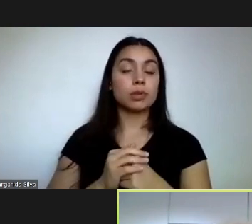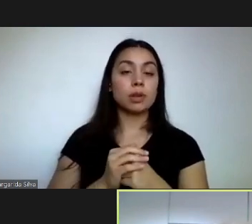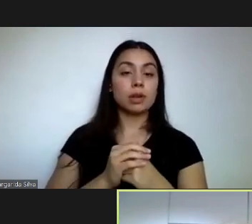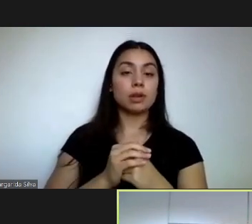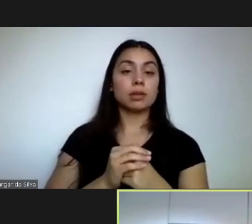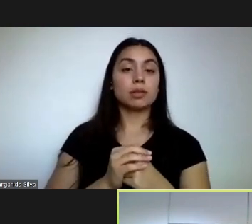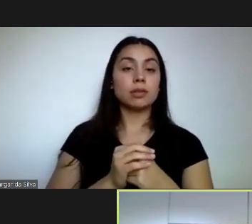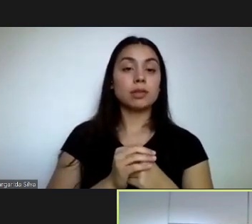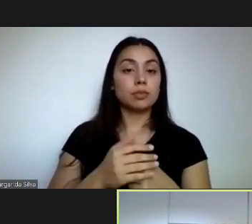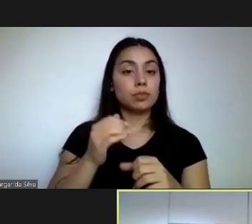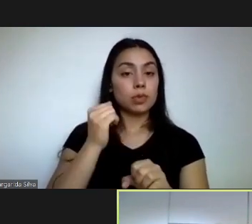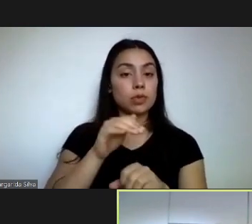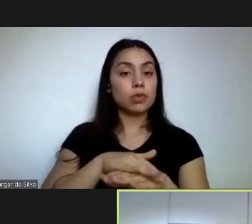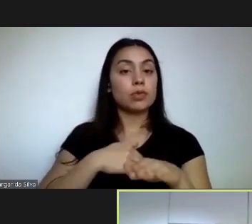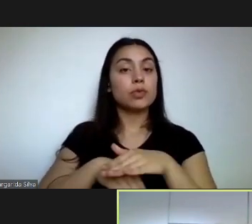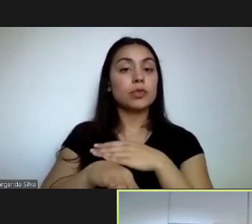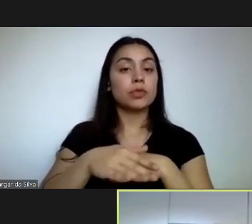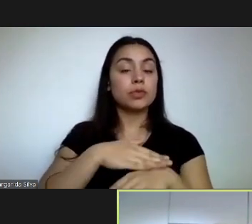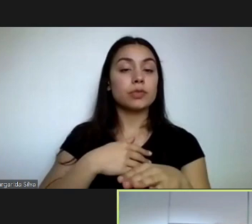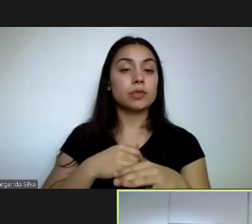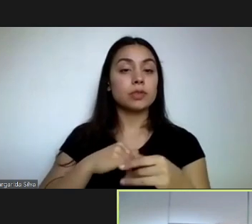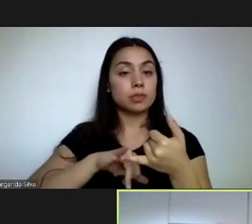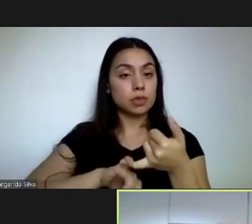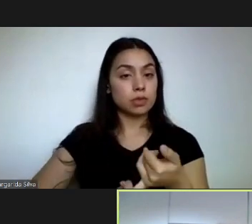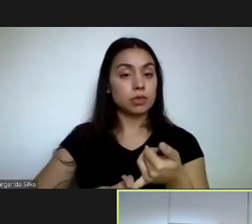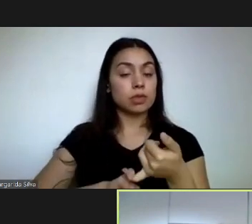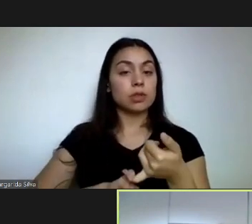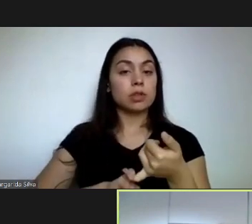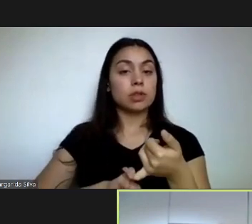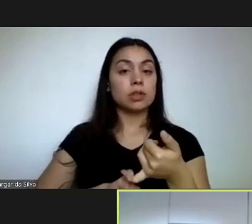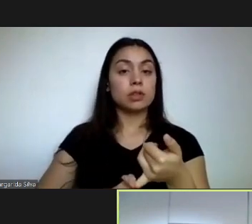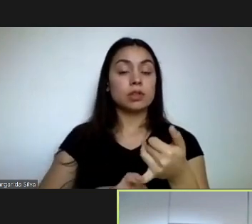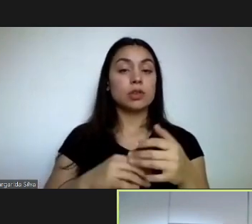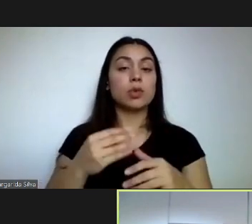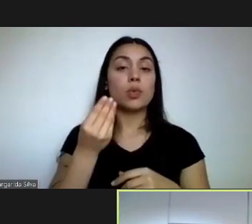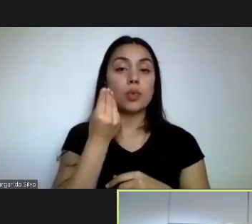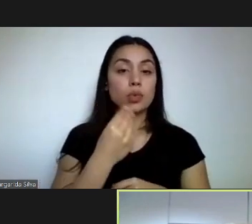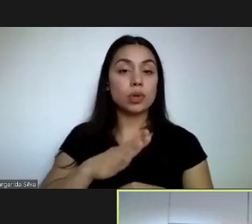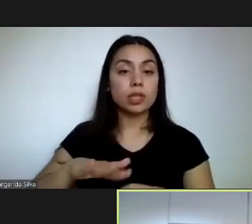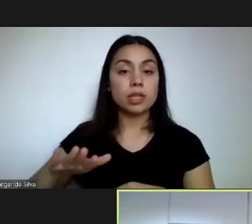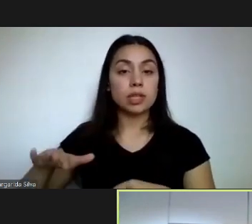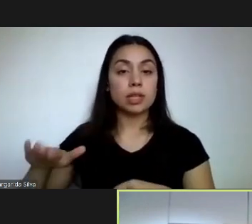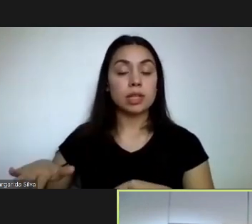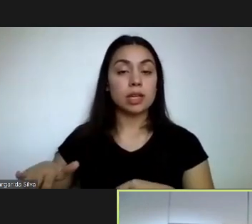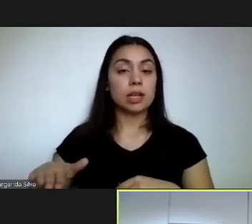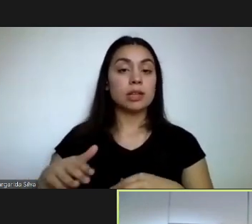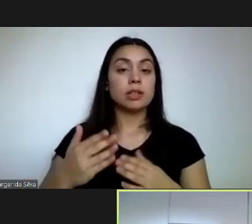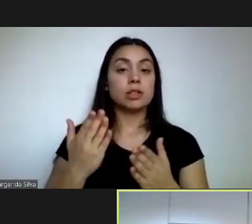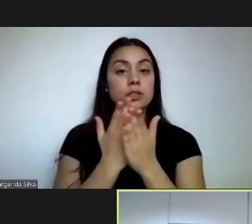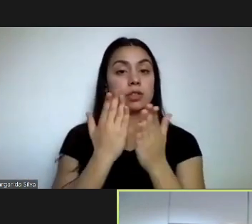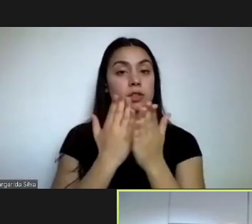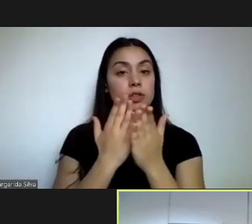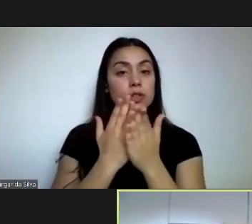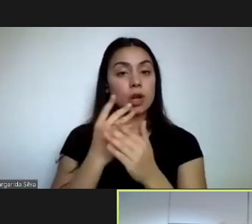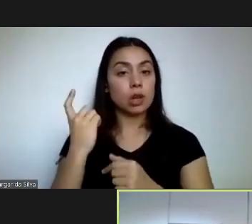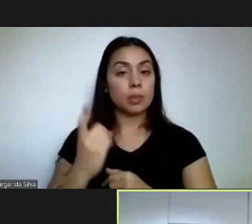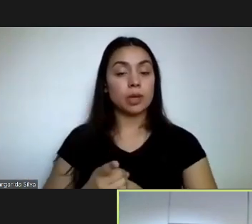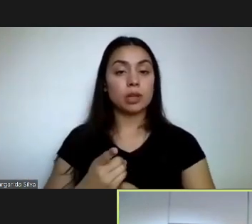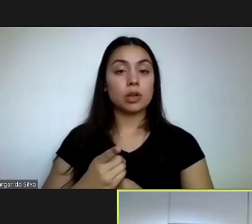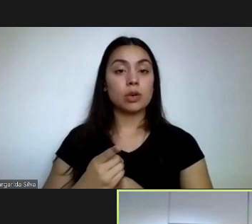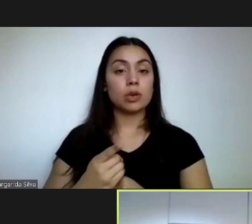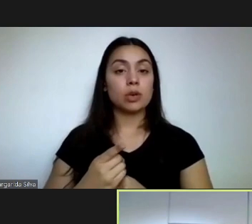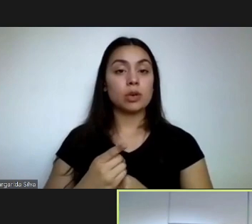naquilo que fazemos: o perfil dos alunos à saída da escolaridade obrigatória. Atenção que não é o perfil do aluno, não há um aluno,